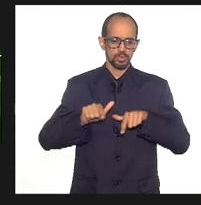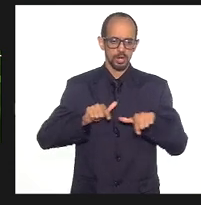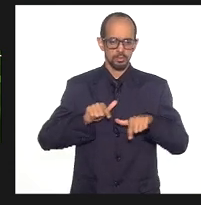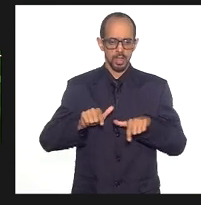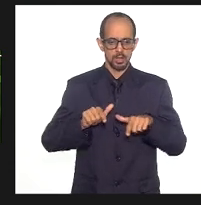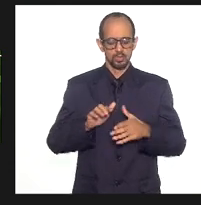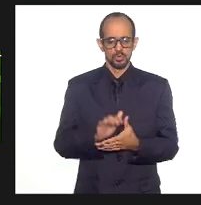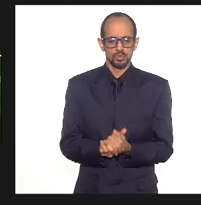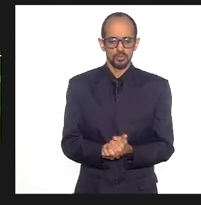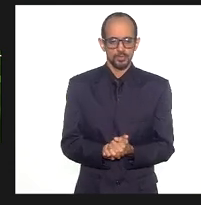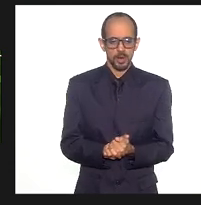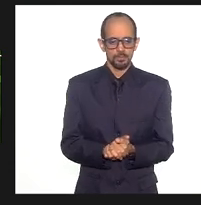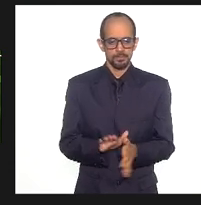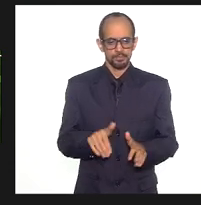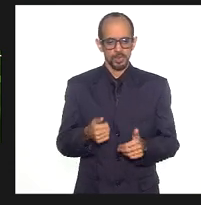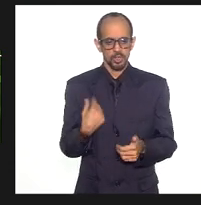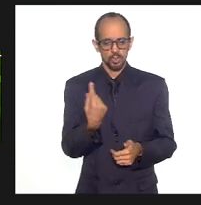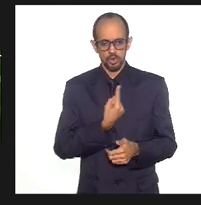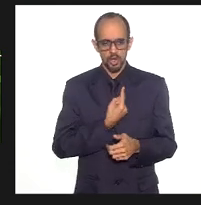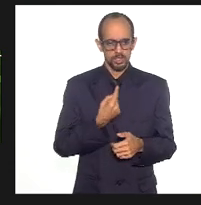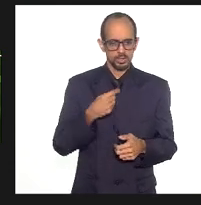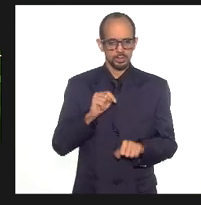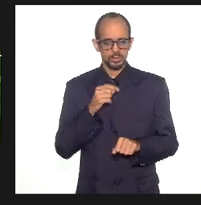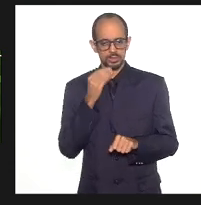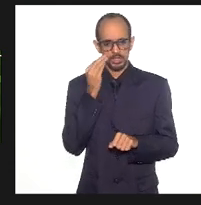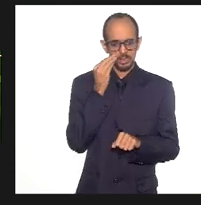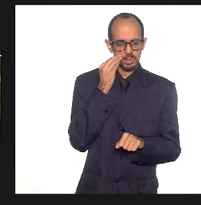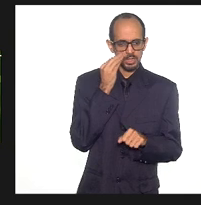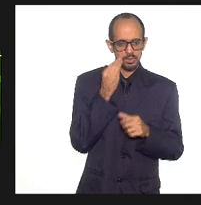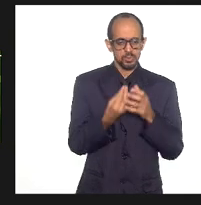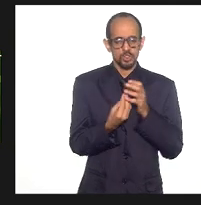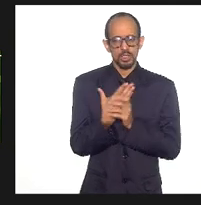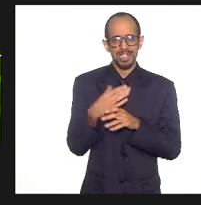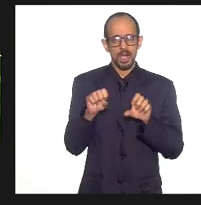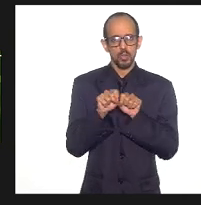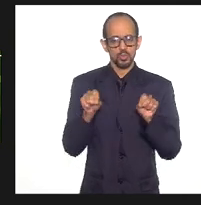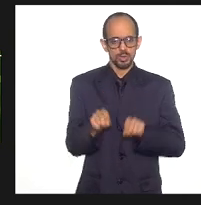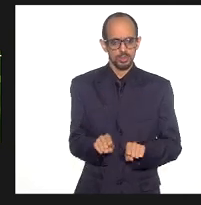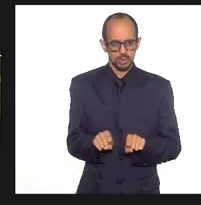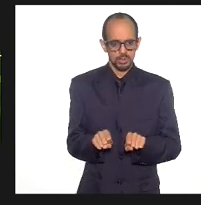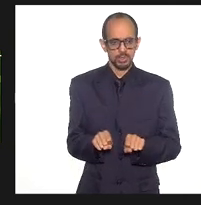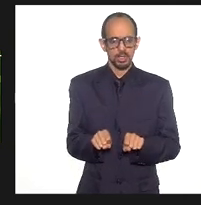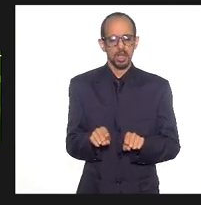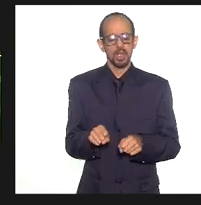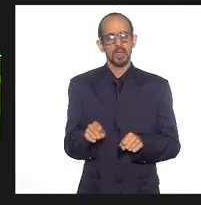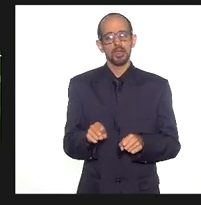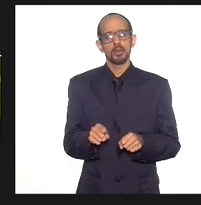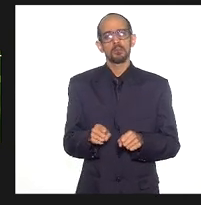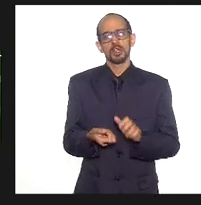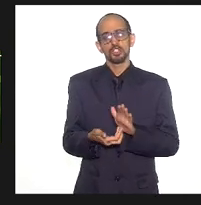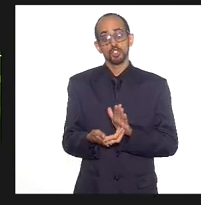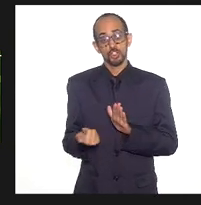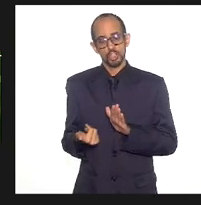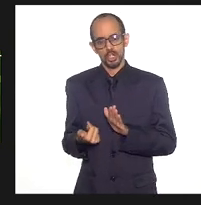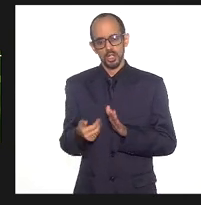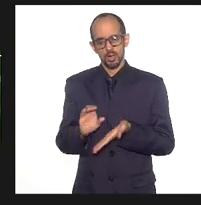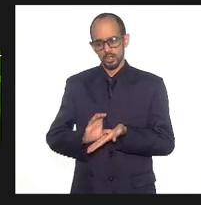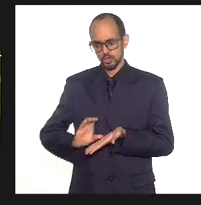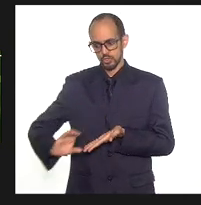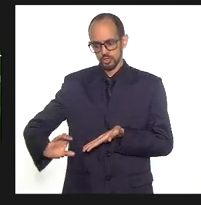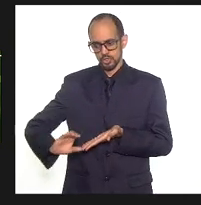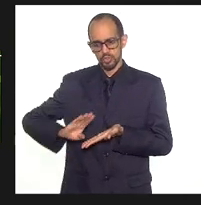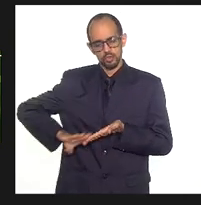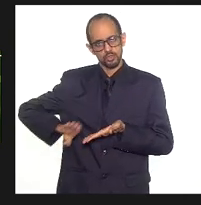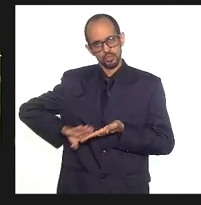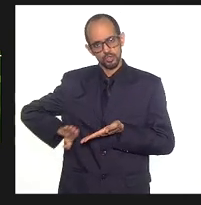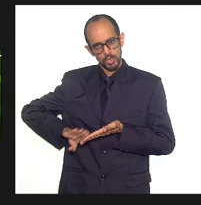mencionei. E nós procuramos sistematizar, excluindo a questão da reinjeção de gás, como mencionei, as questões